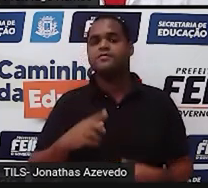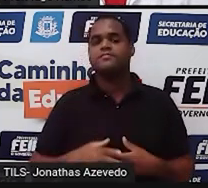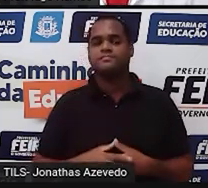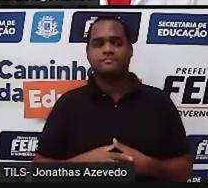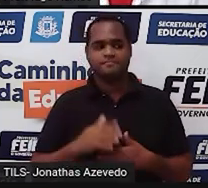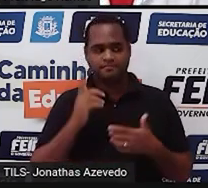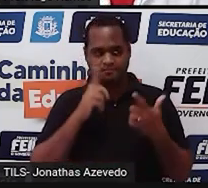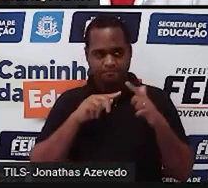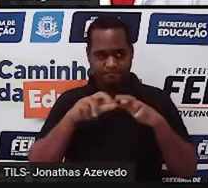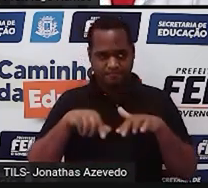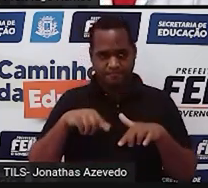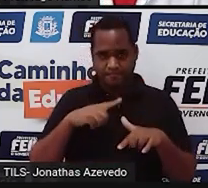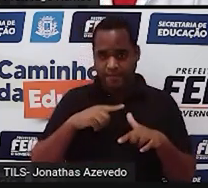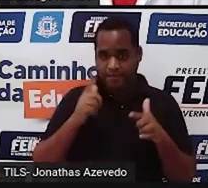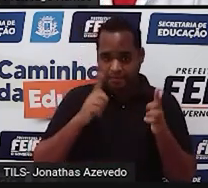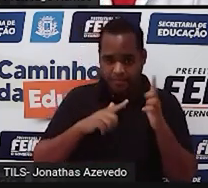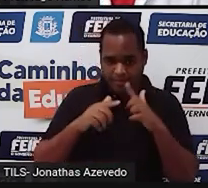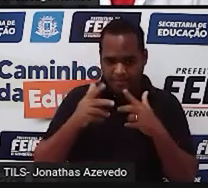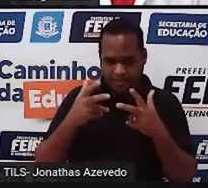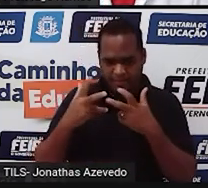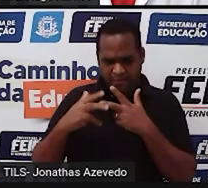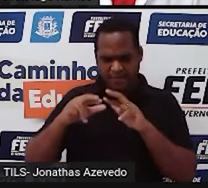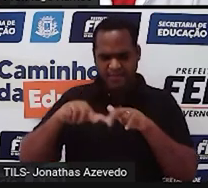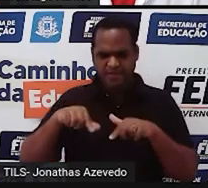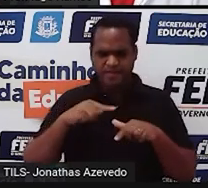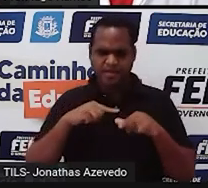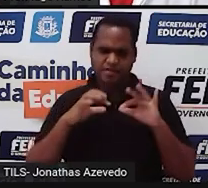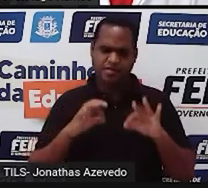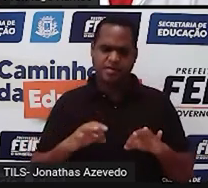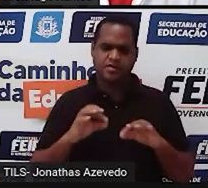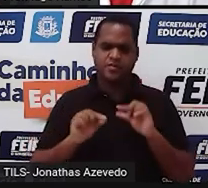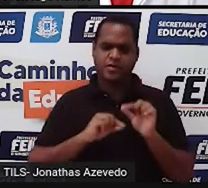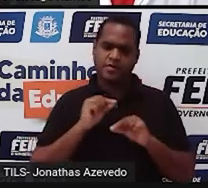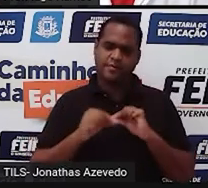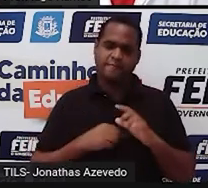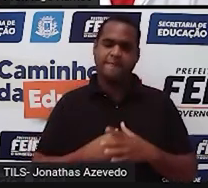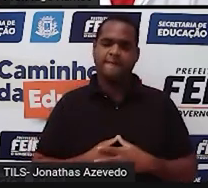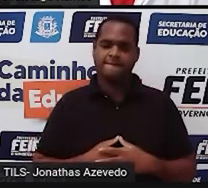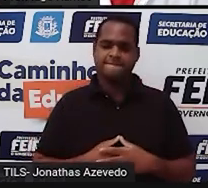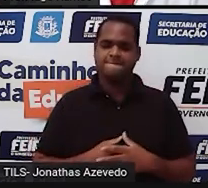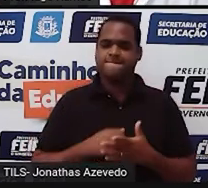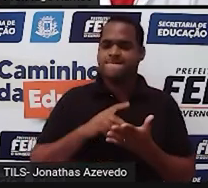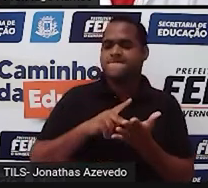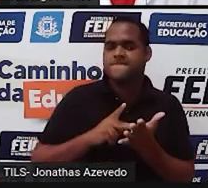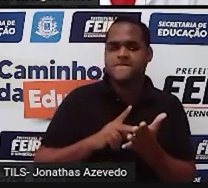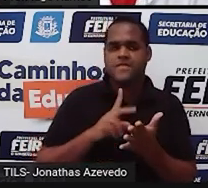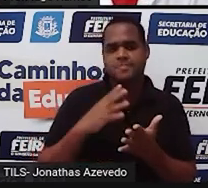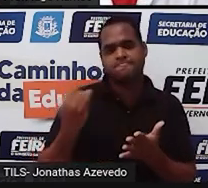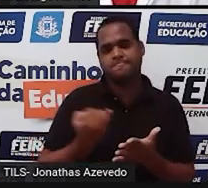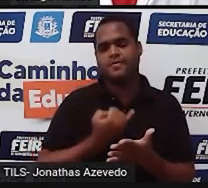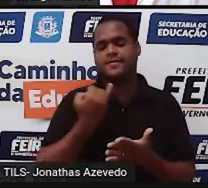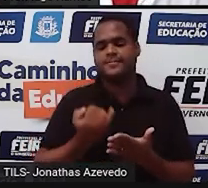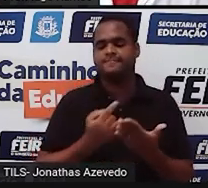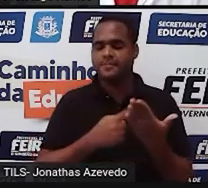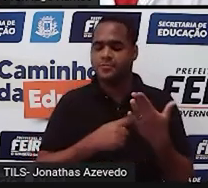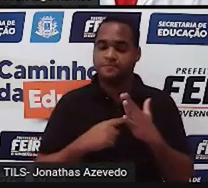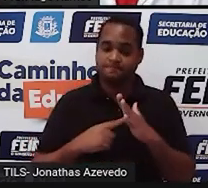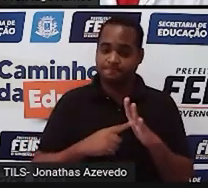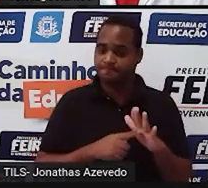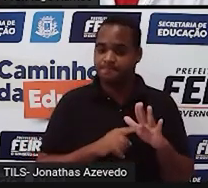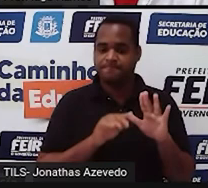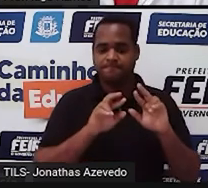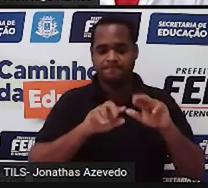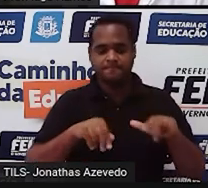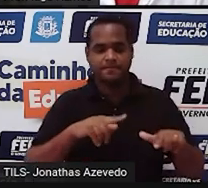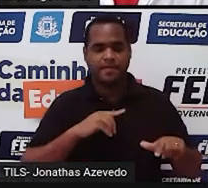e conseguiu captar percebeu direitinho né olha só quantas geometria é importante né para